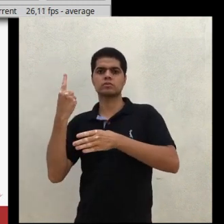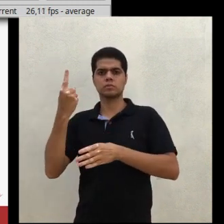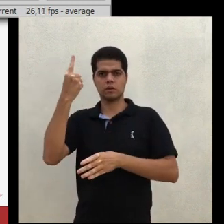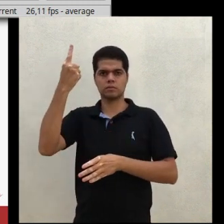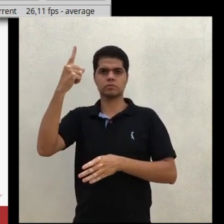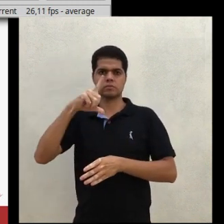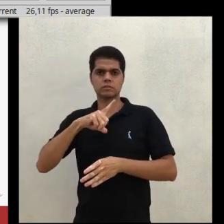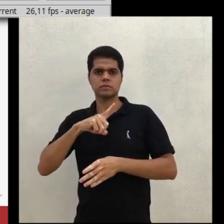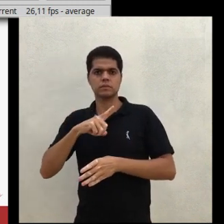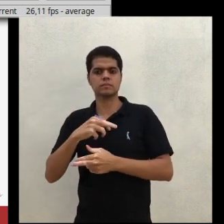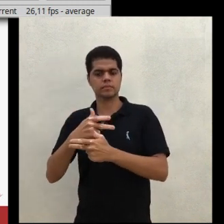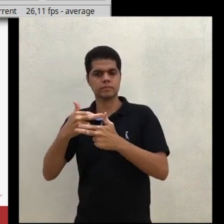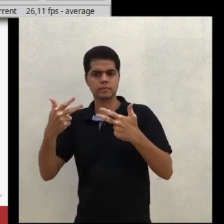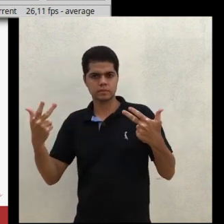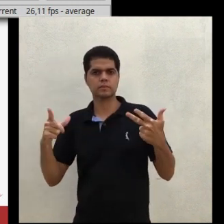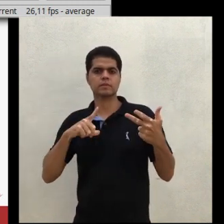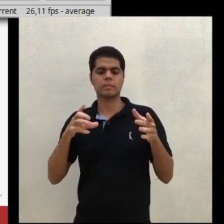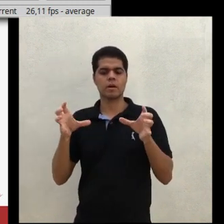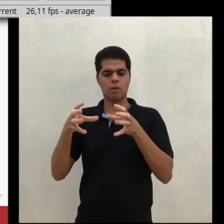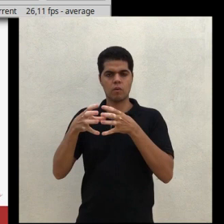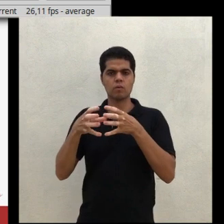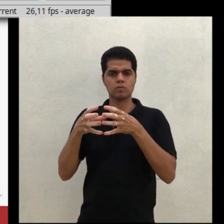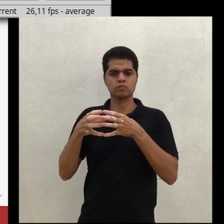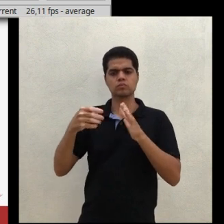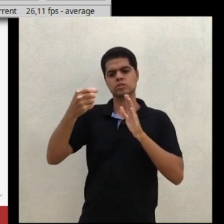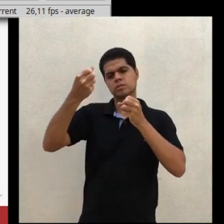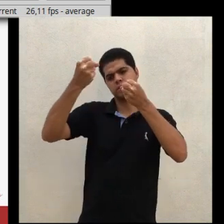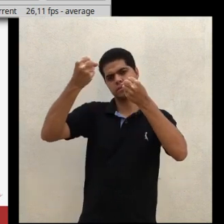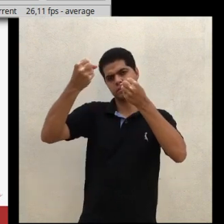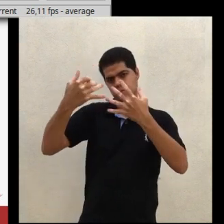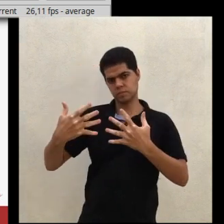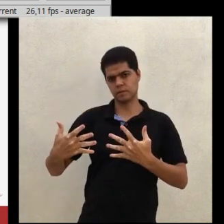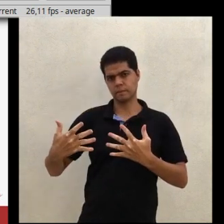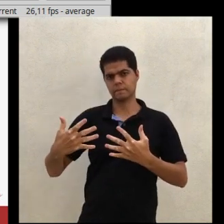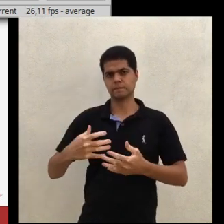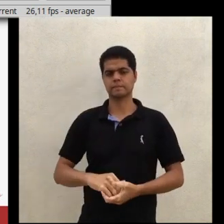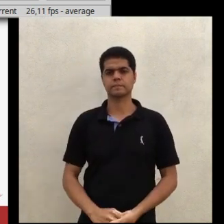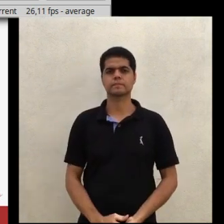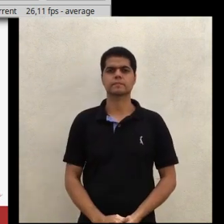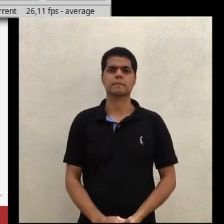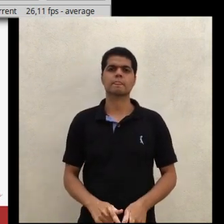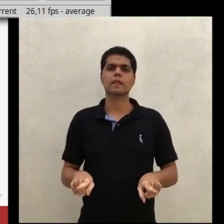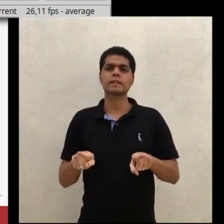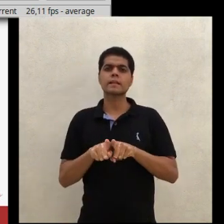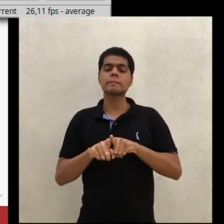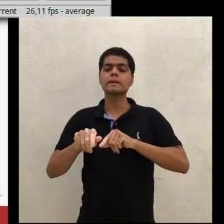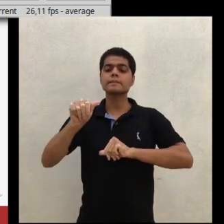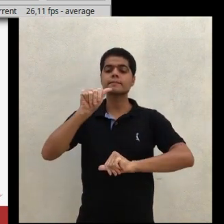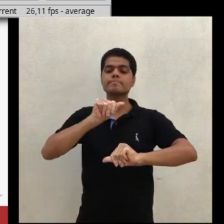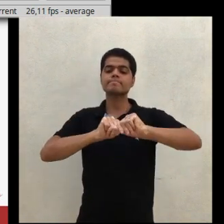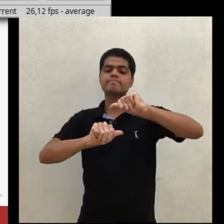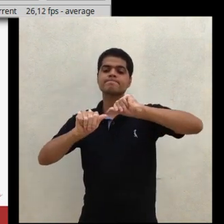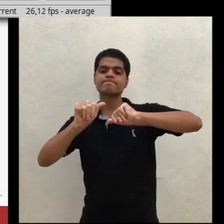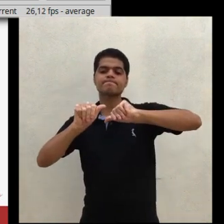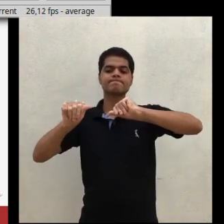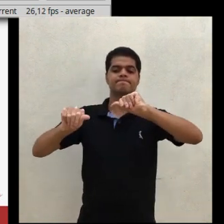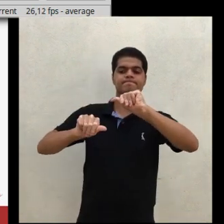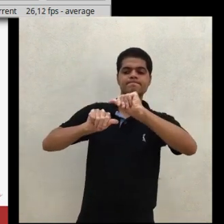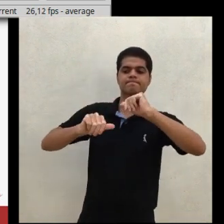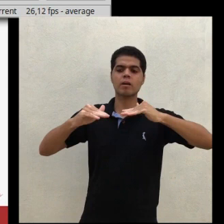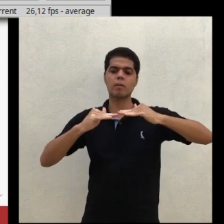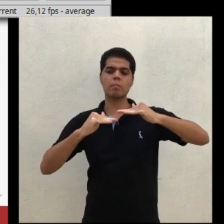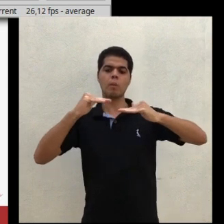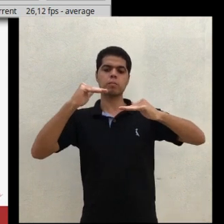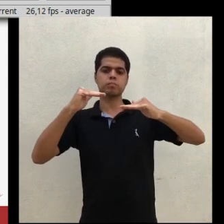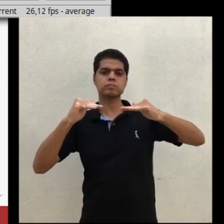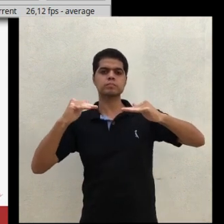A gente viu também que essa transição ela é gradual. Tá? Então, no monte de areia, à medida que você vai adicionando mais e